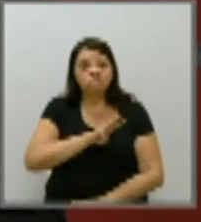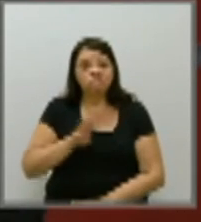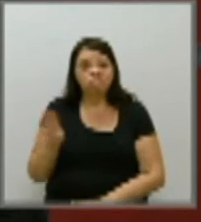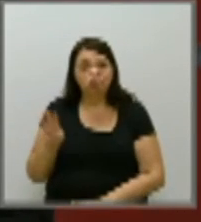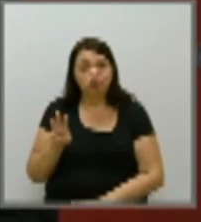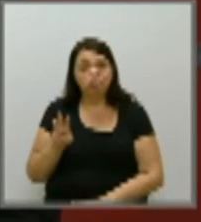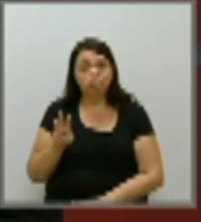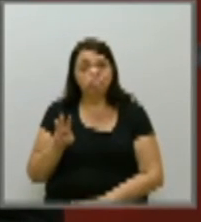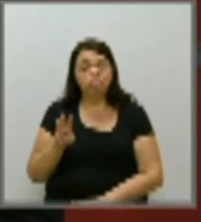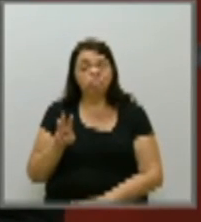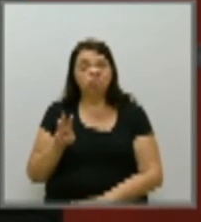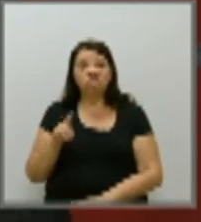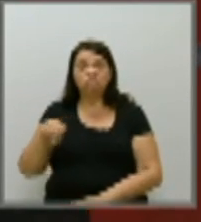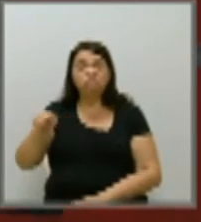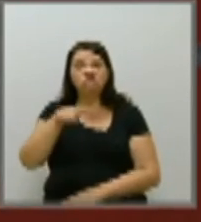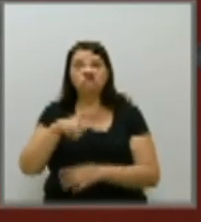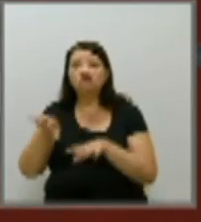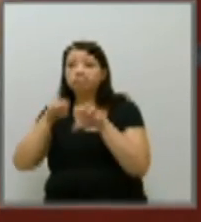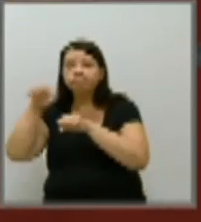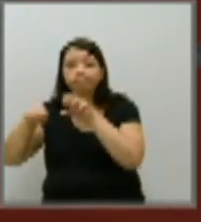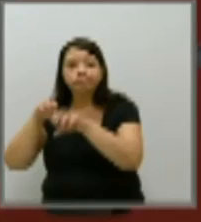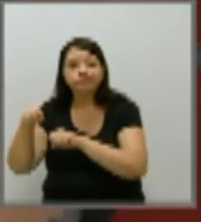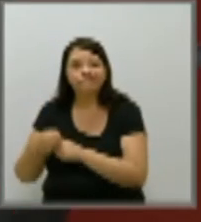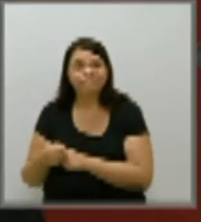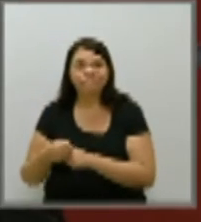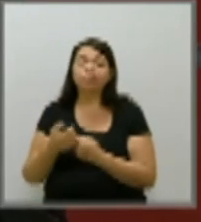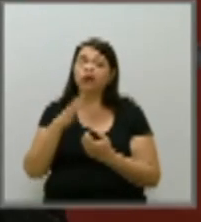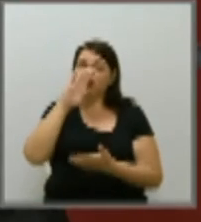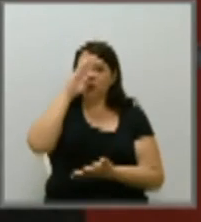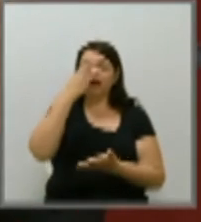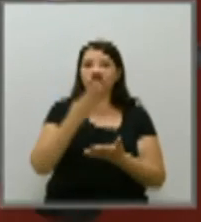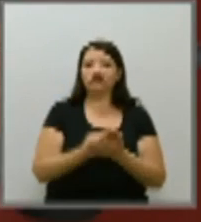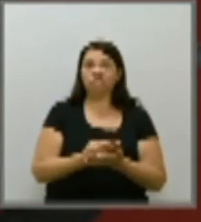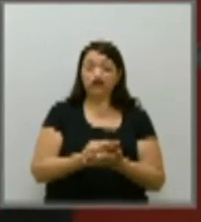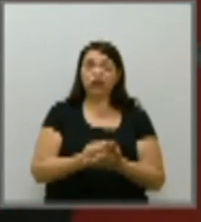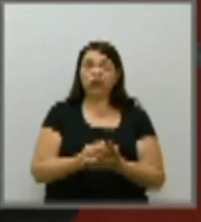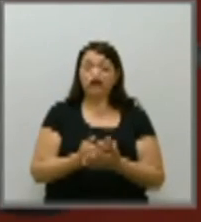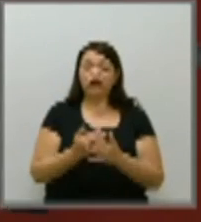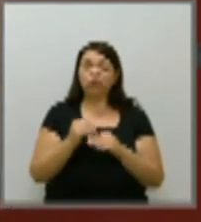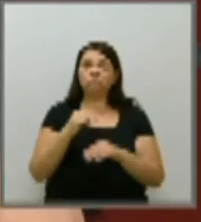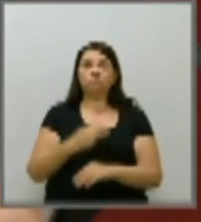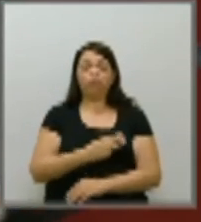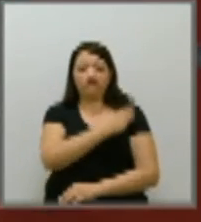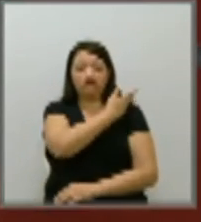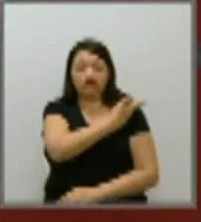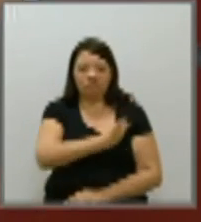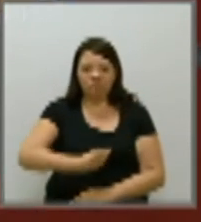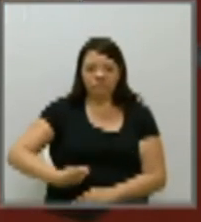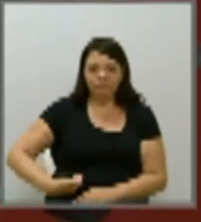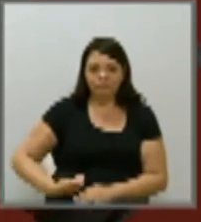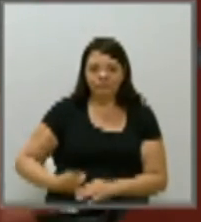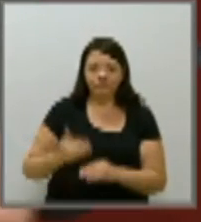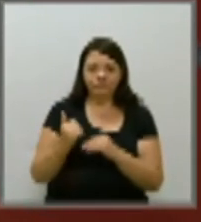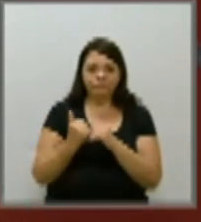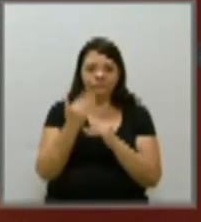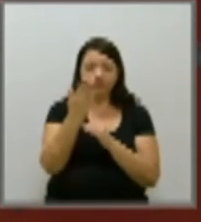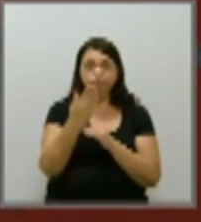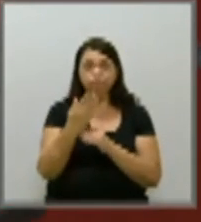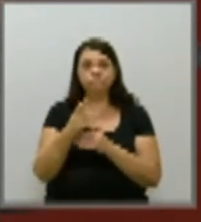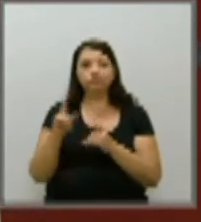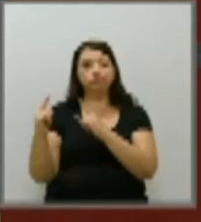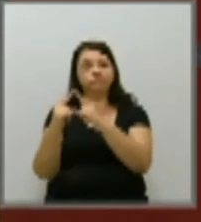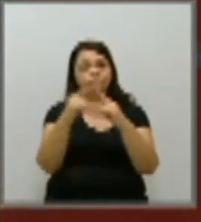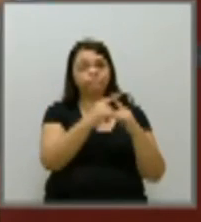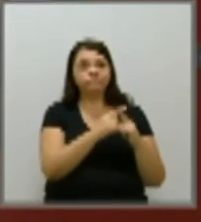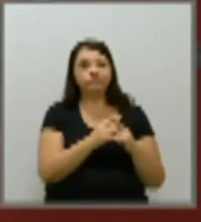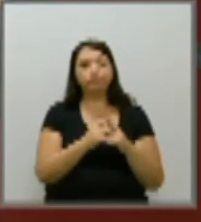portal Transparência. Então, nós acreditamos que, além do Ministério Público, que faz, né, um acompanhamento, além dos órgãos de controle, que é o Tribunal de